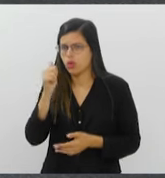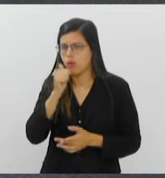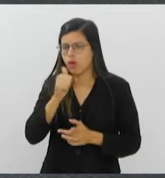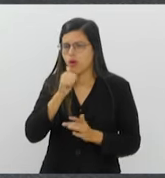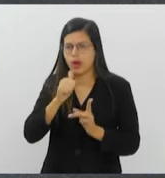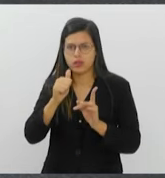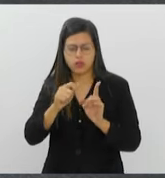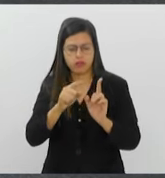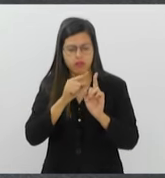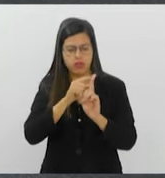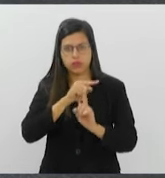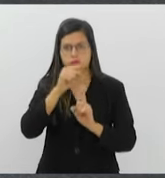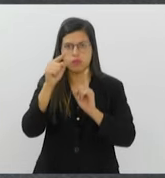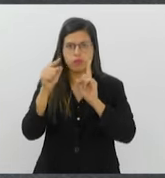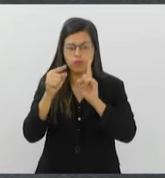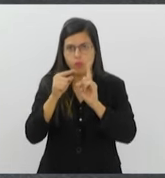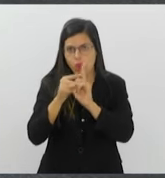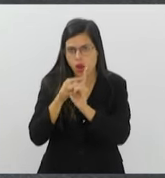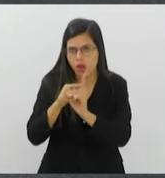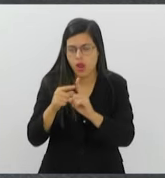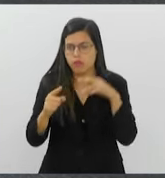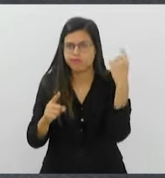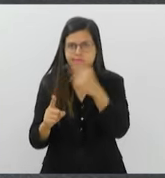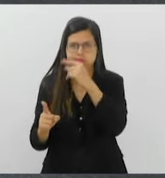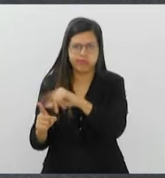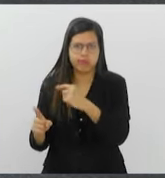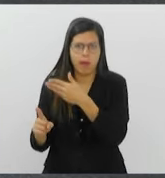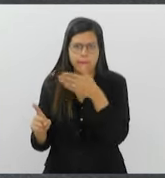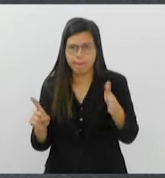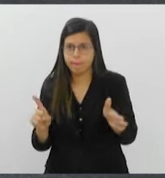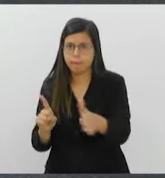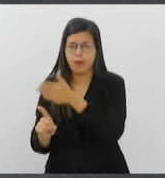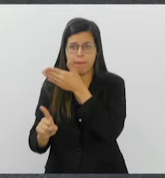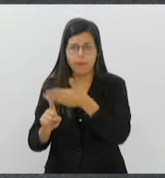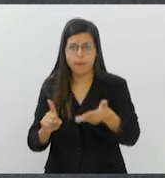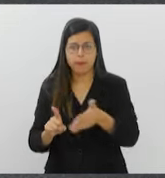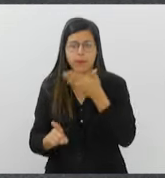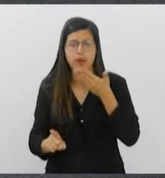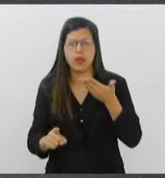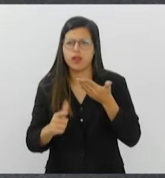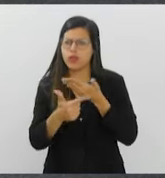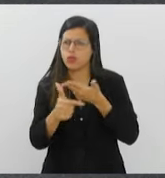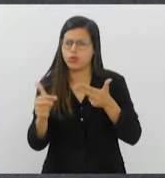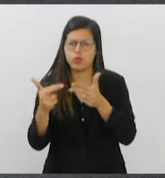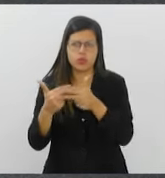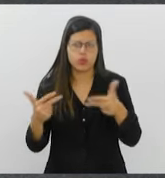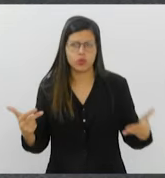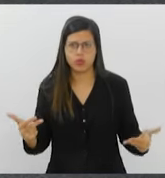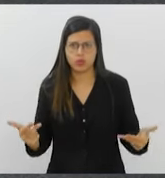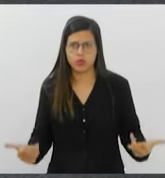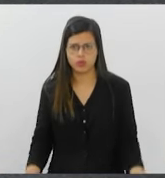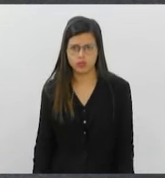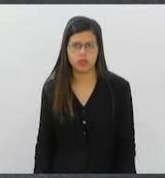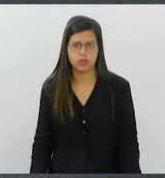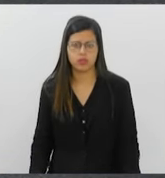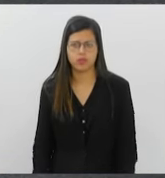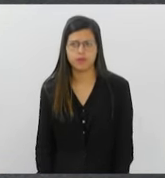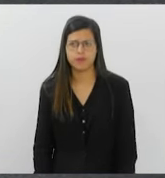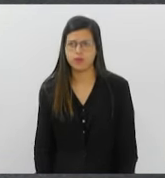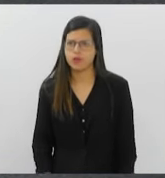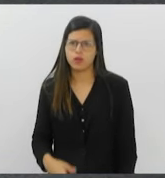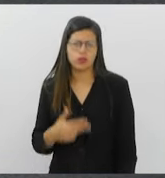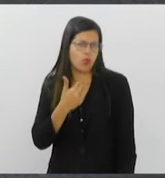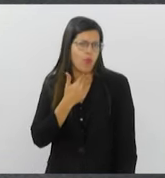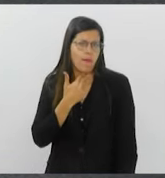barriga para o marido delatar alguma coisa, entre várias outras coisas. Então, são coisas que a gente não